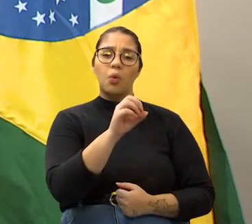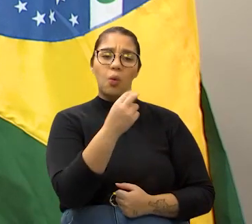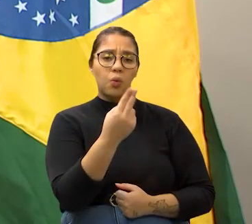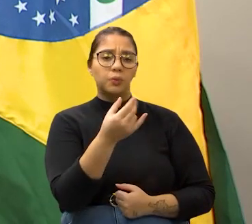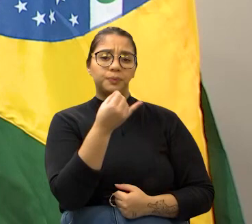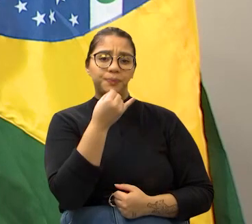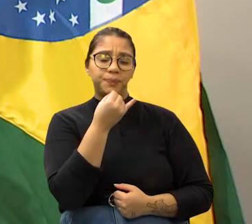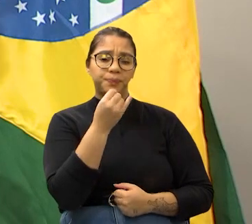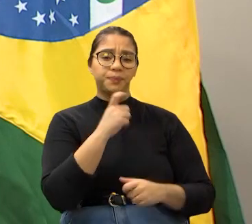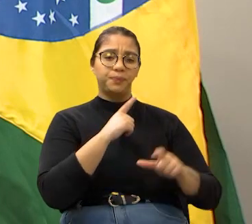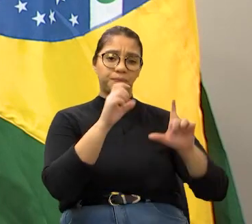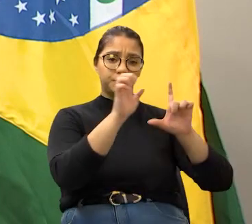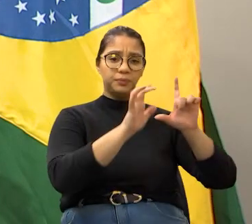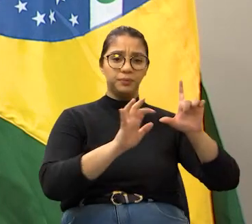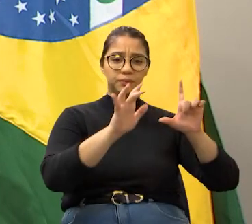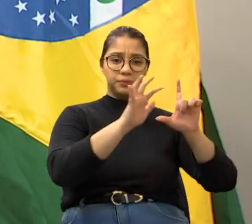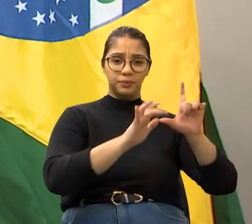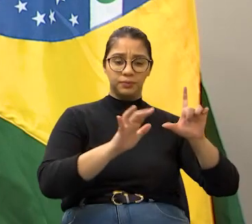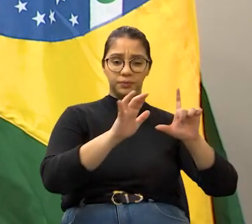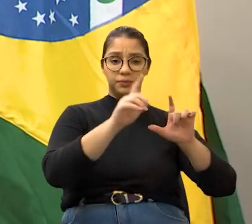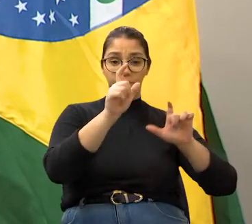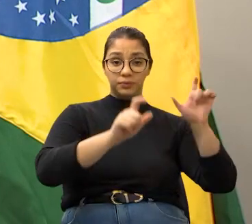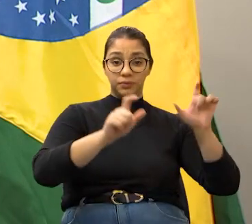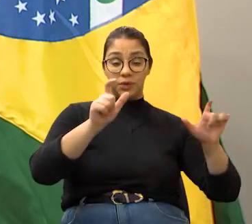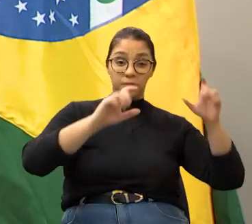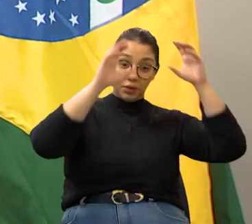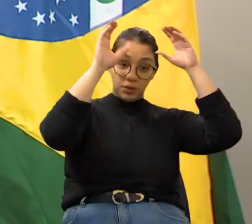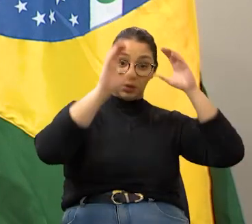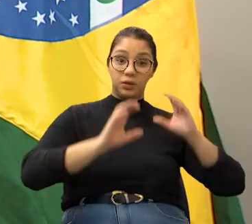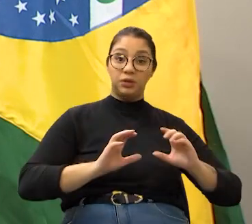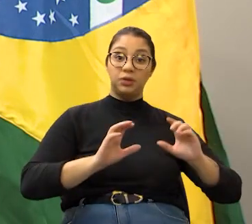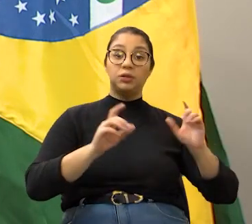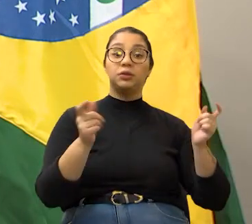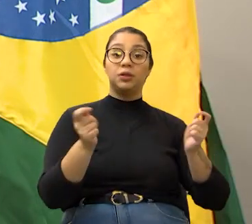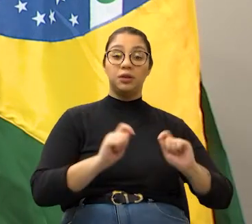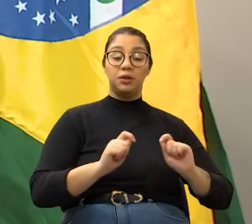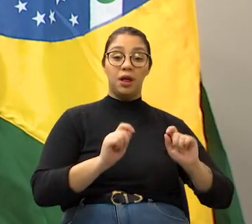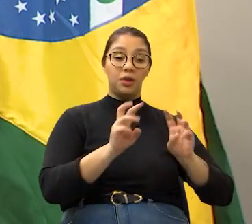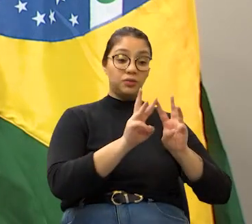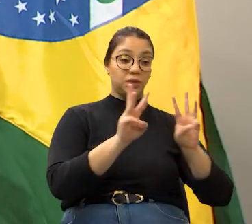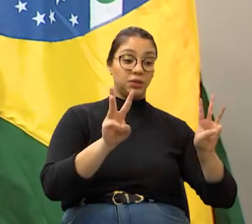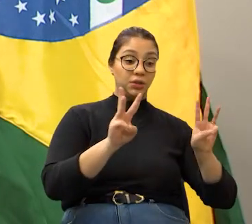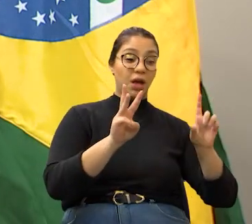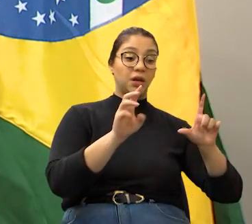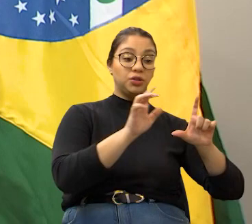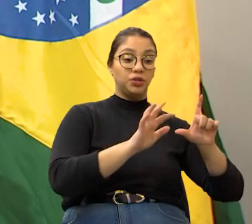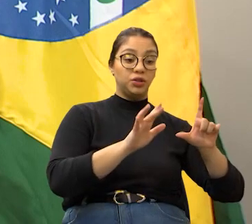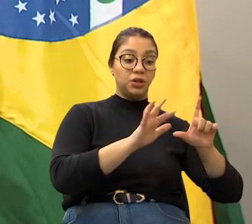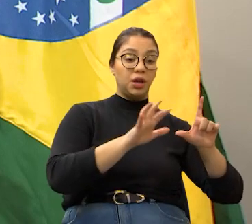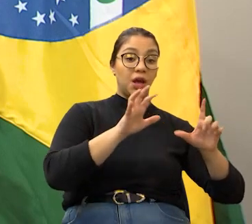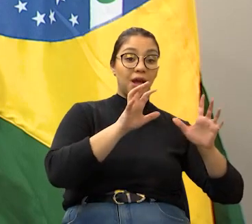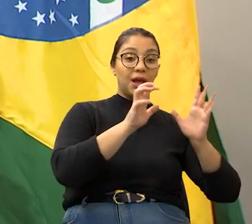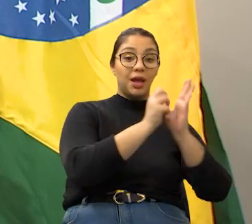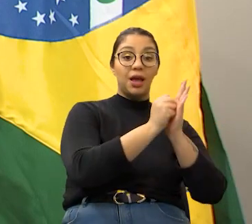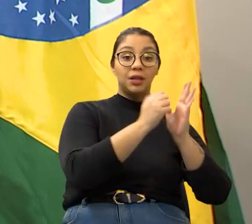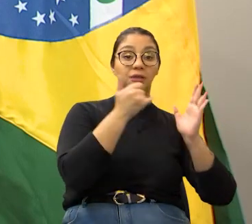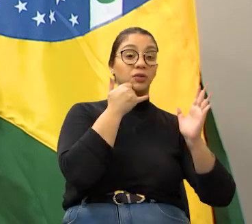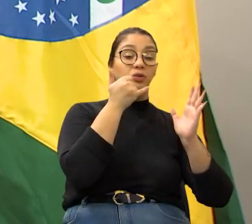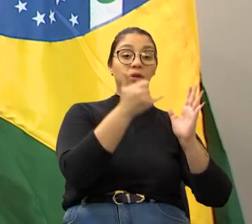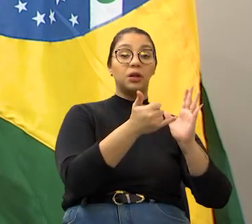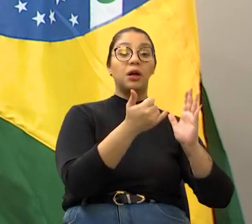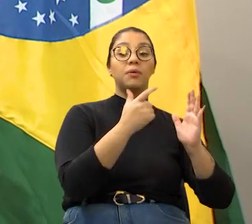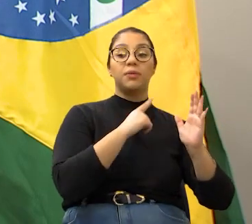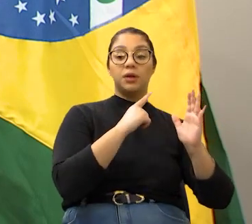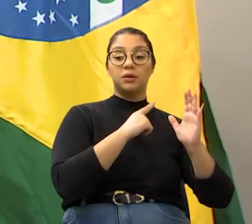ou mesmo, vou dar um exemplo, a gente fez o QR Code para que o cidadão possa, entrando no site, cadastrar o seu